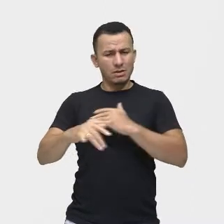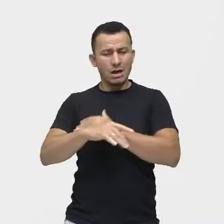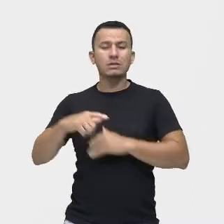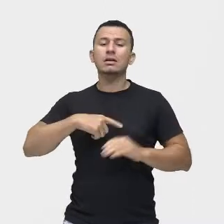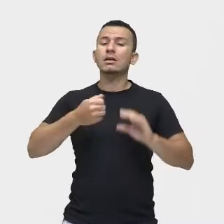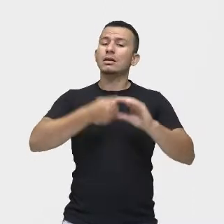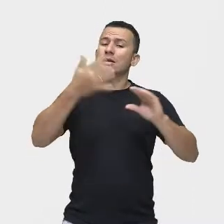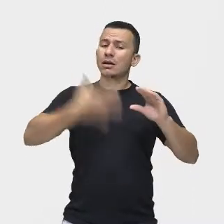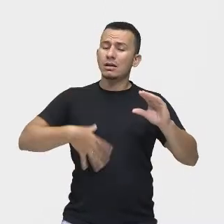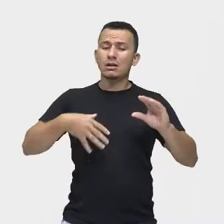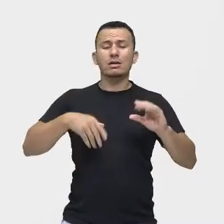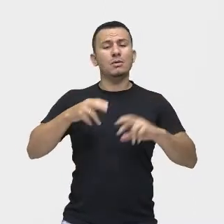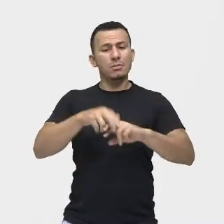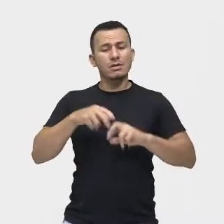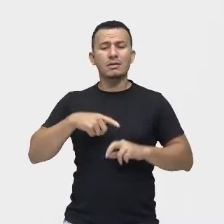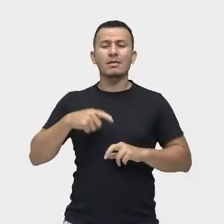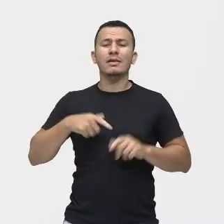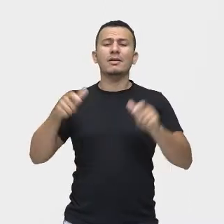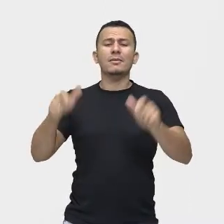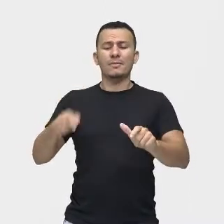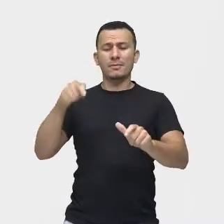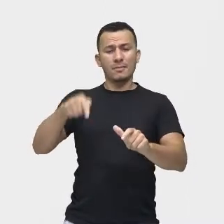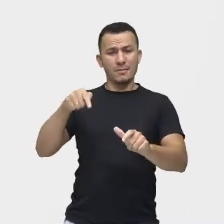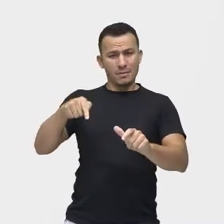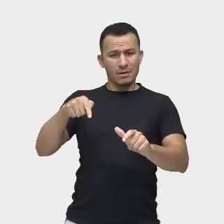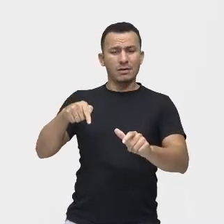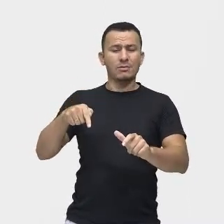de serem praticados no meio